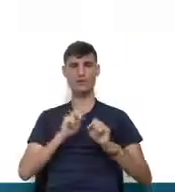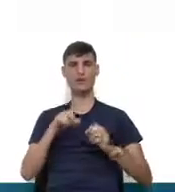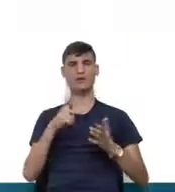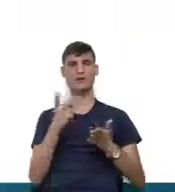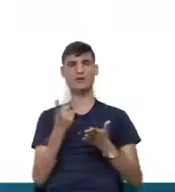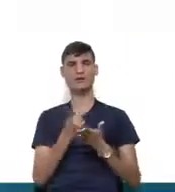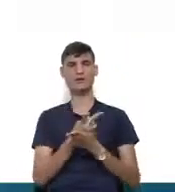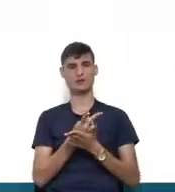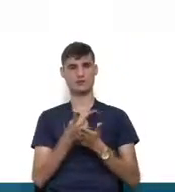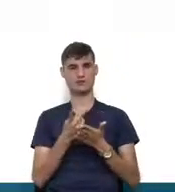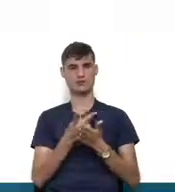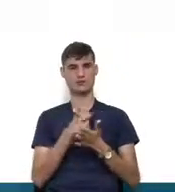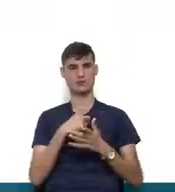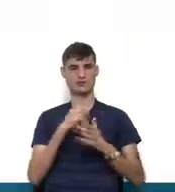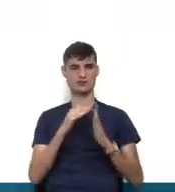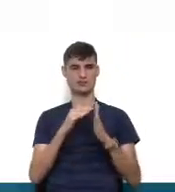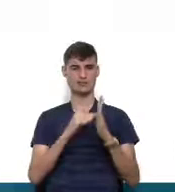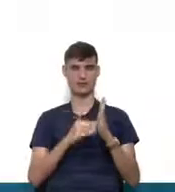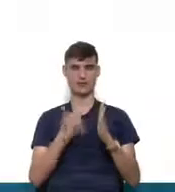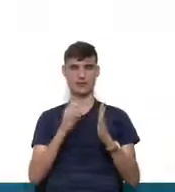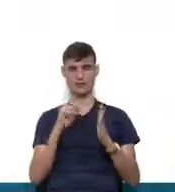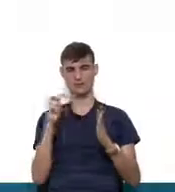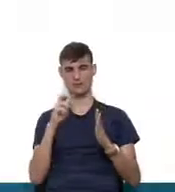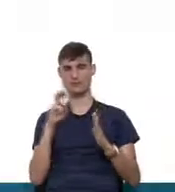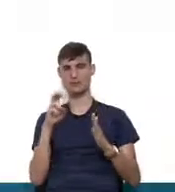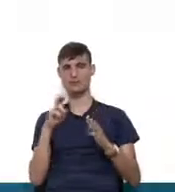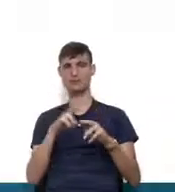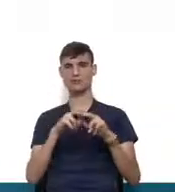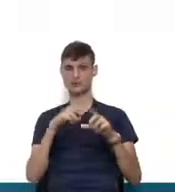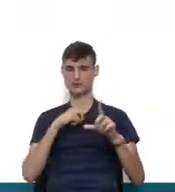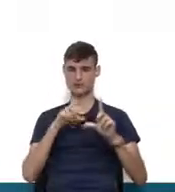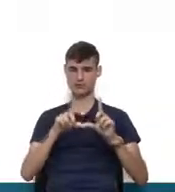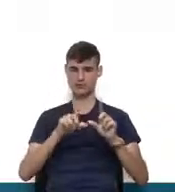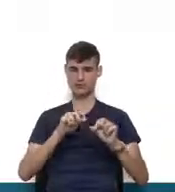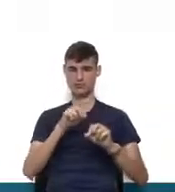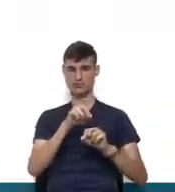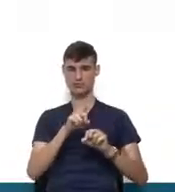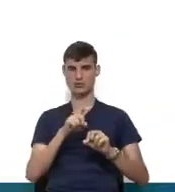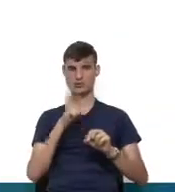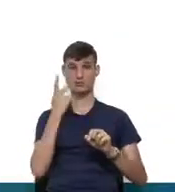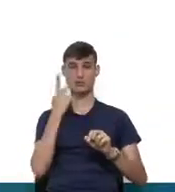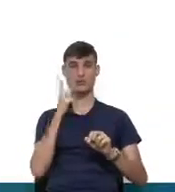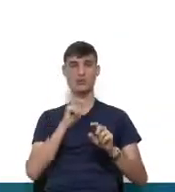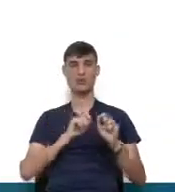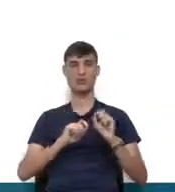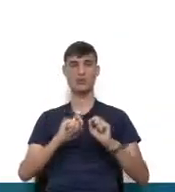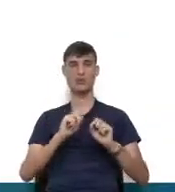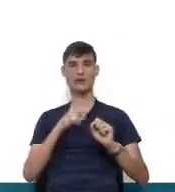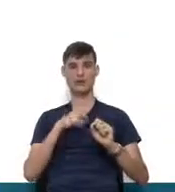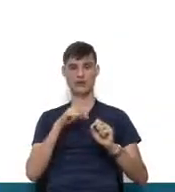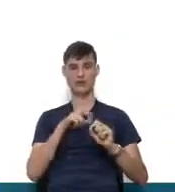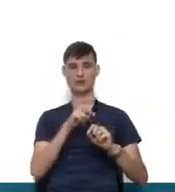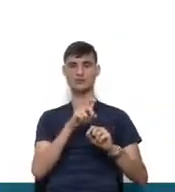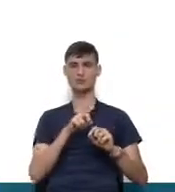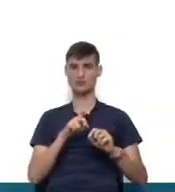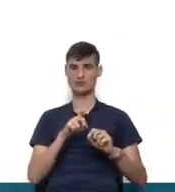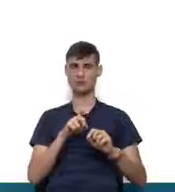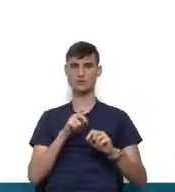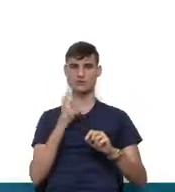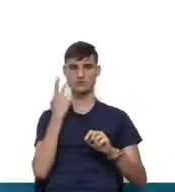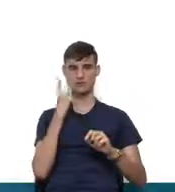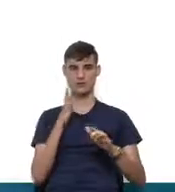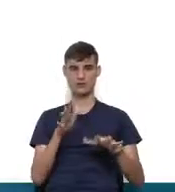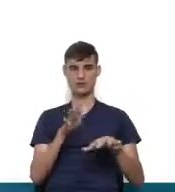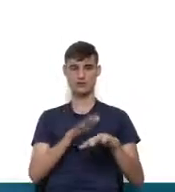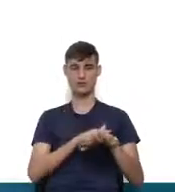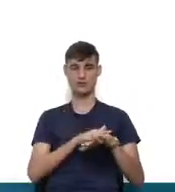erro inferior a 10 elevado a menos 5. E determinar aí x para o quê? Para esse x